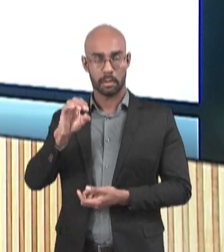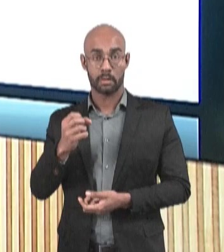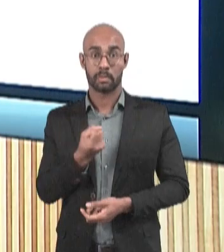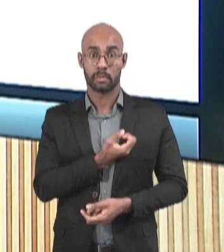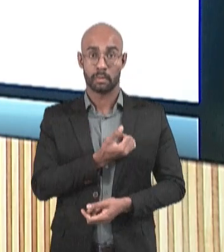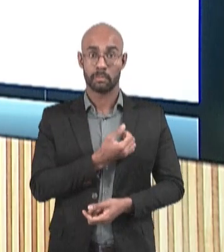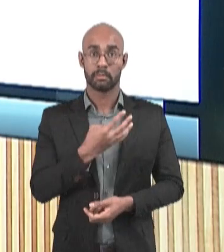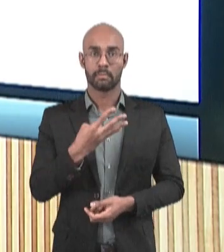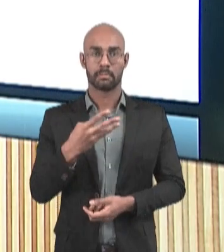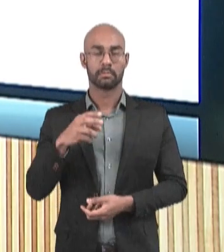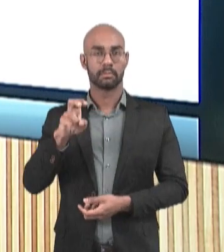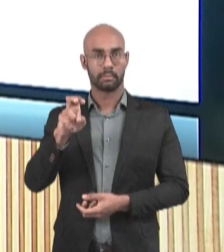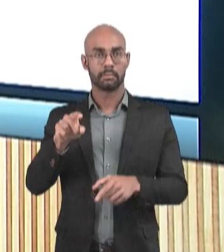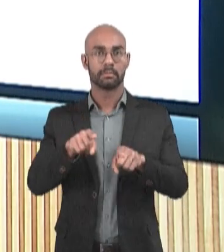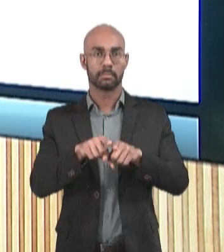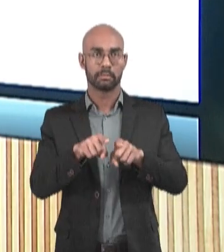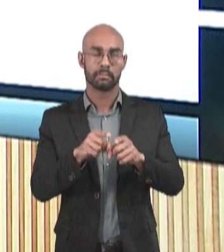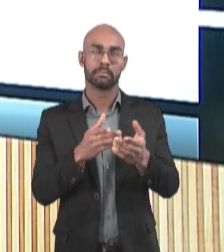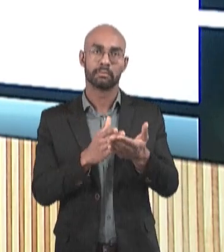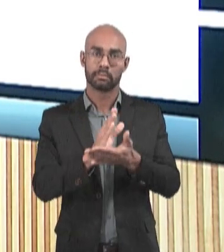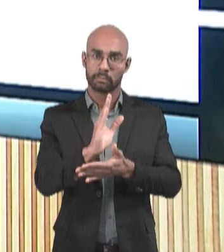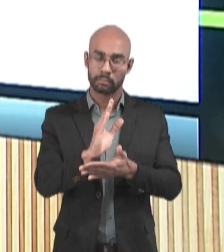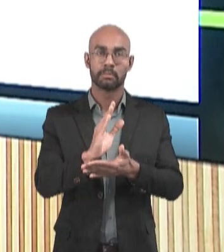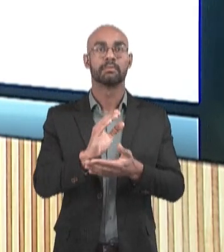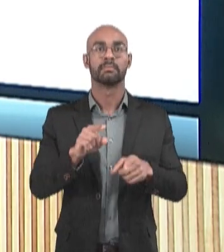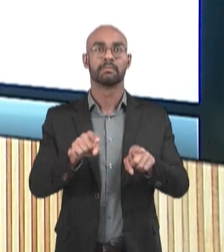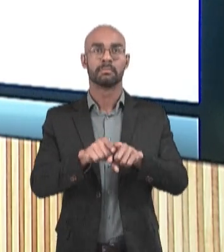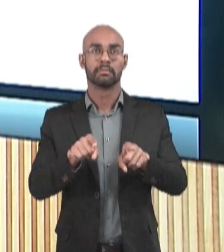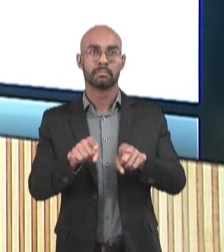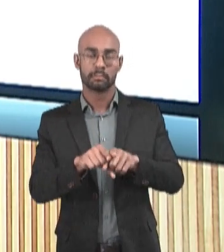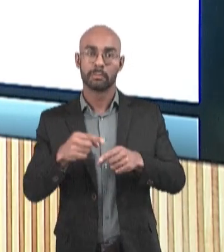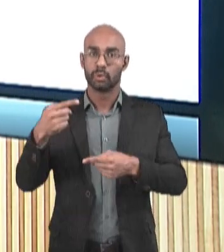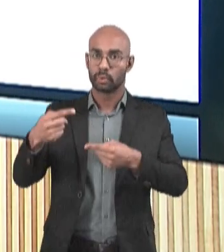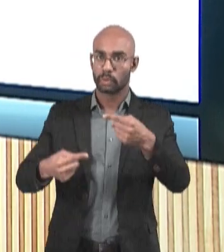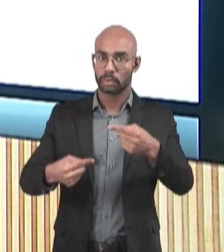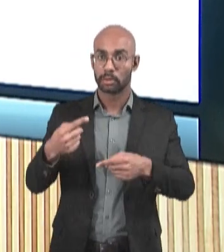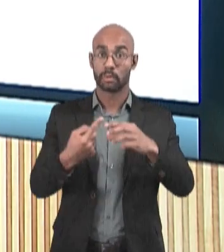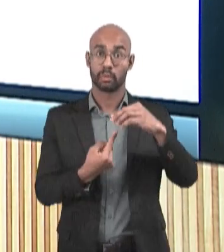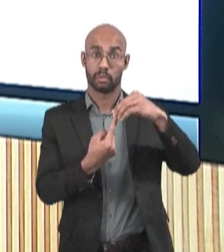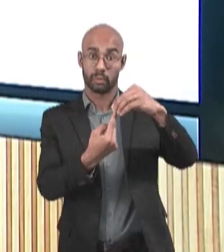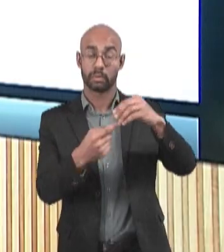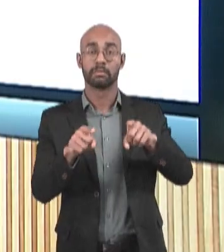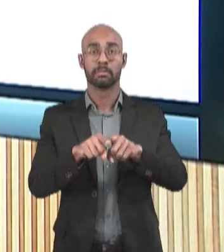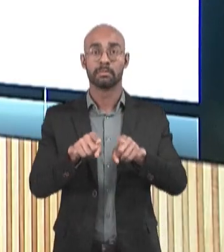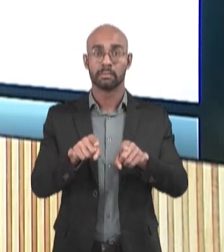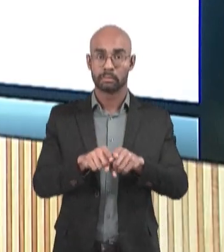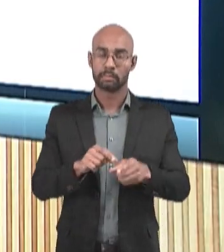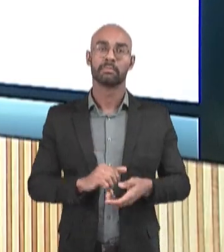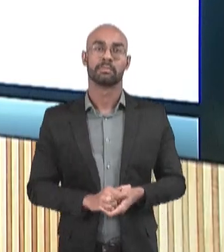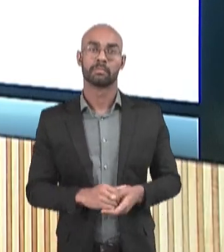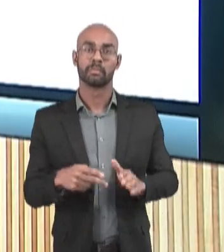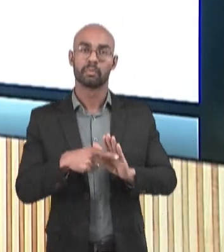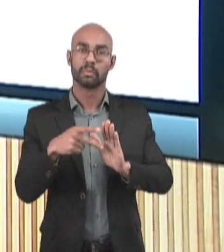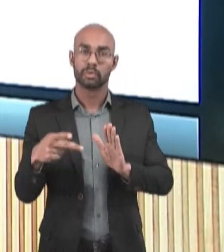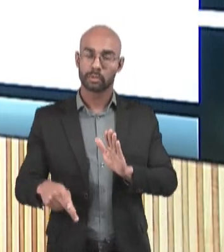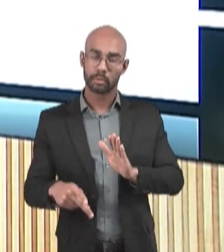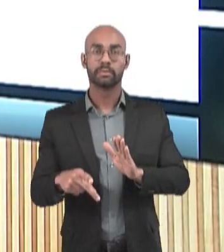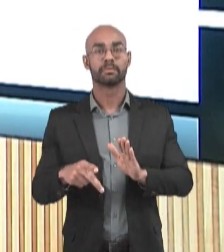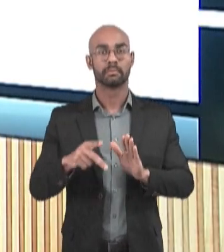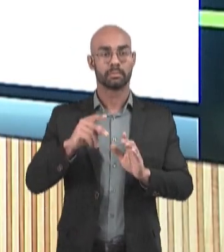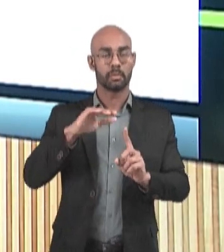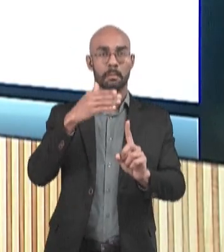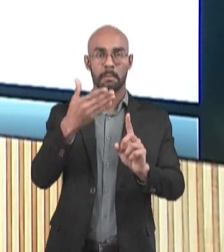número 45, também aprovado em votação nominal em discussão única, instituindo a comenda do mérito